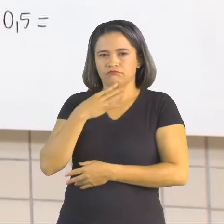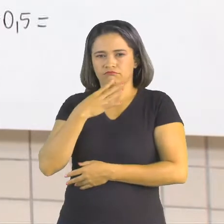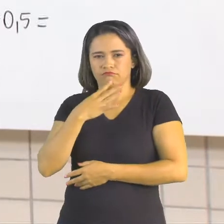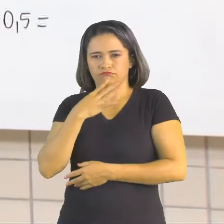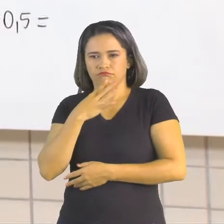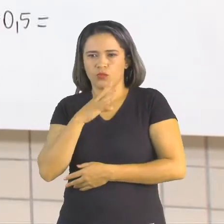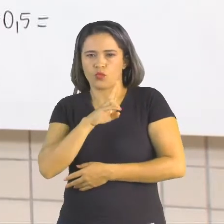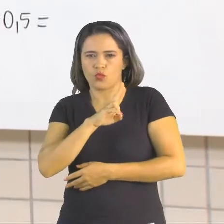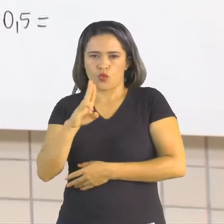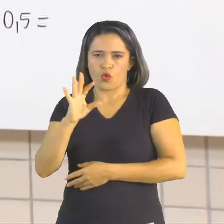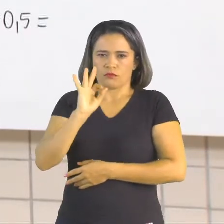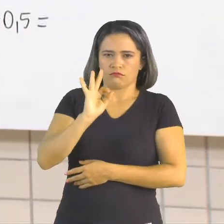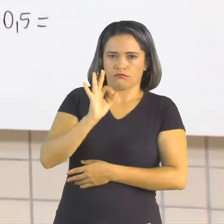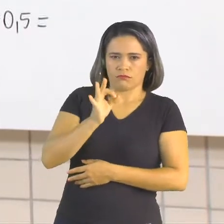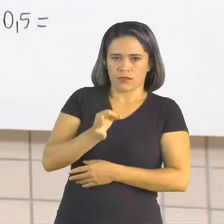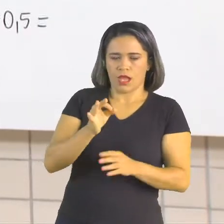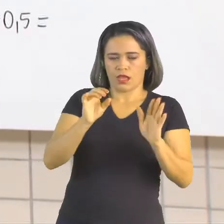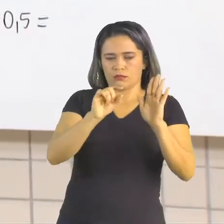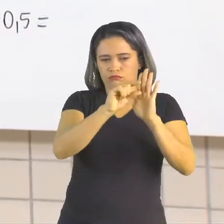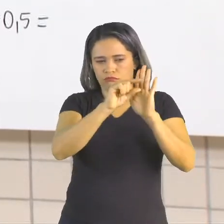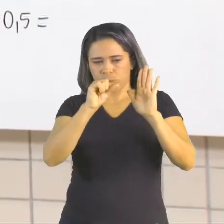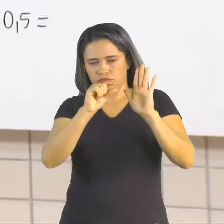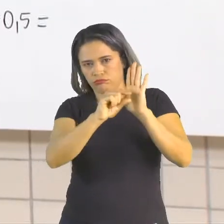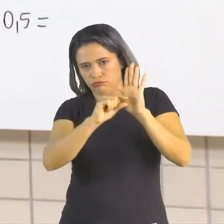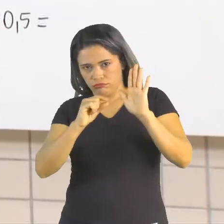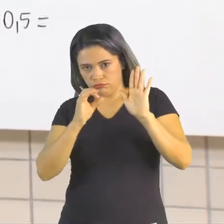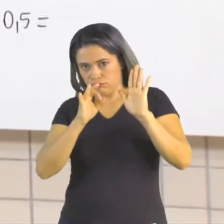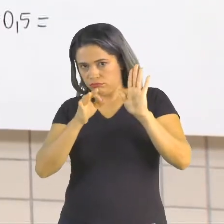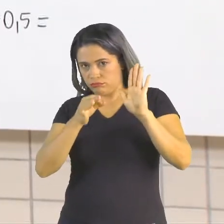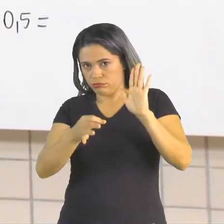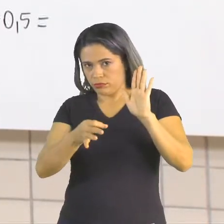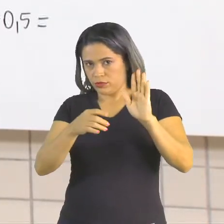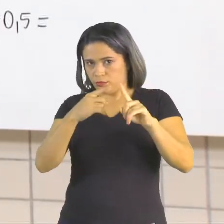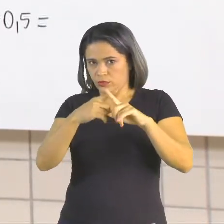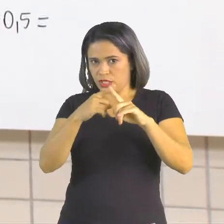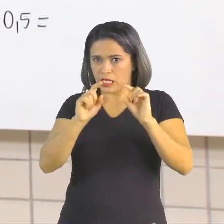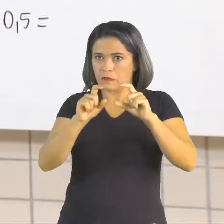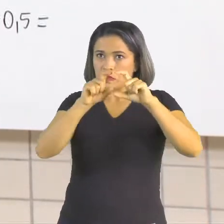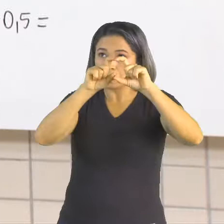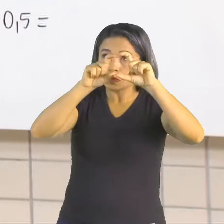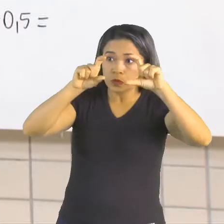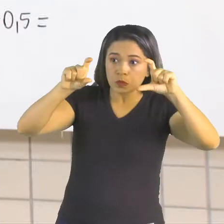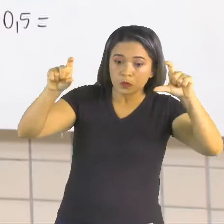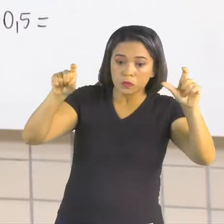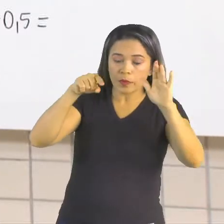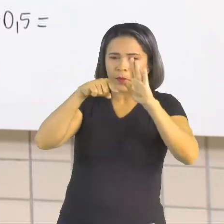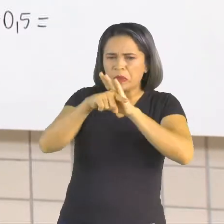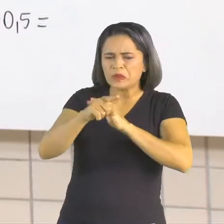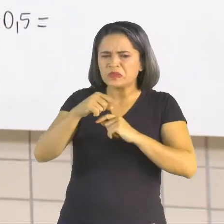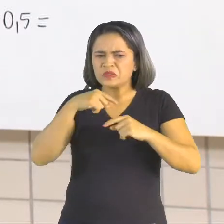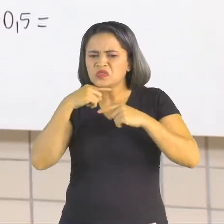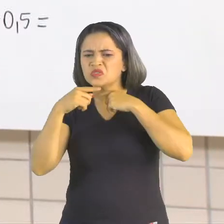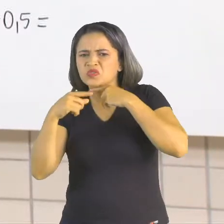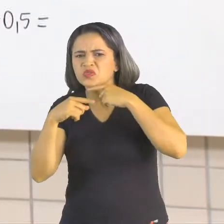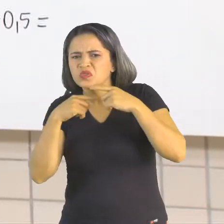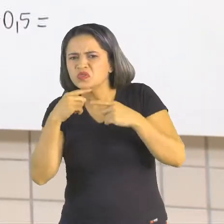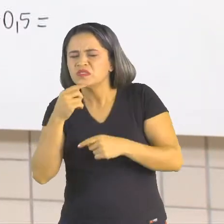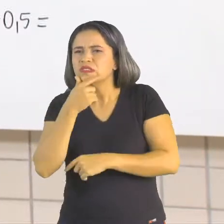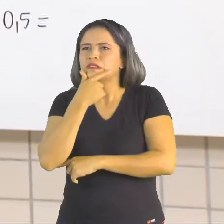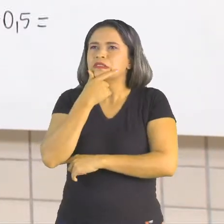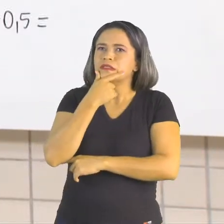nome correto das operações, porque às vezes no enunciado aparece e eu fico na dúvida. Se no enunciado